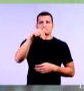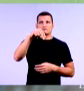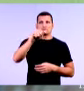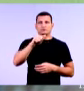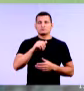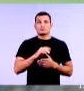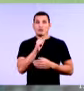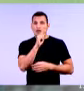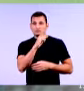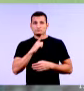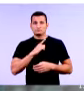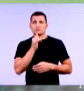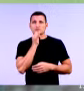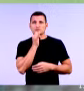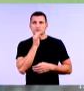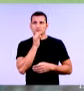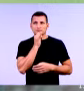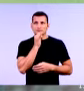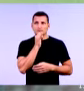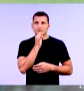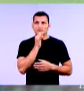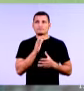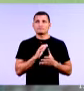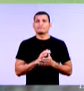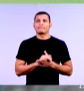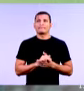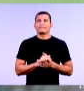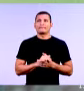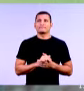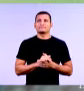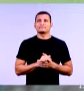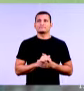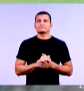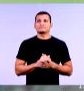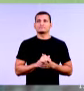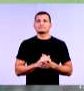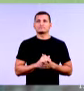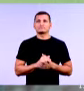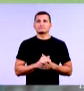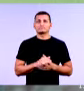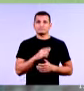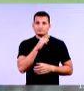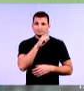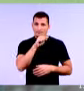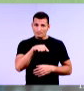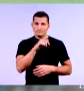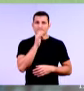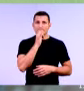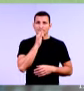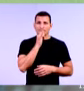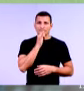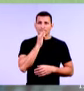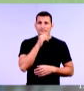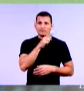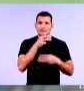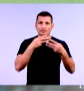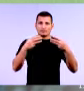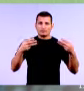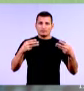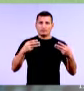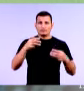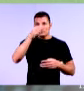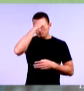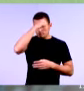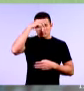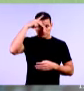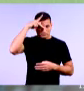exemplo dela, né? Um exemplo da nossa rede aqui. Essa é uma rede metropolitana da Prefeitura de Porto